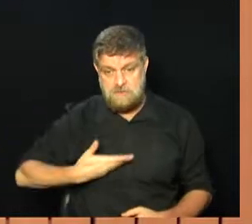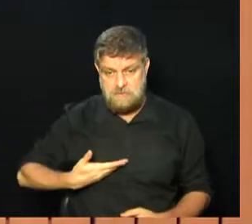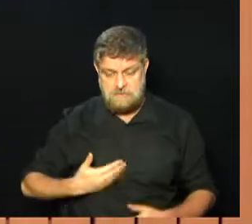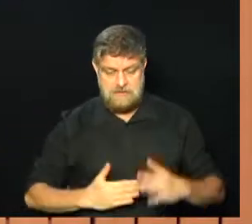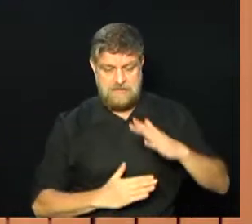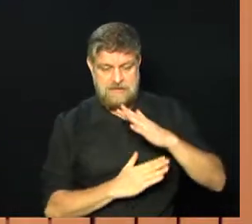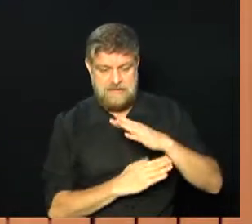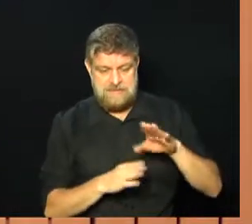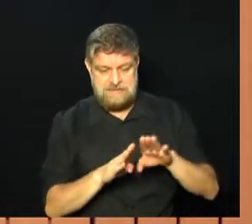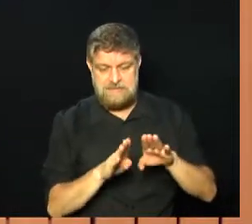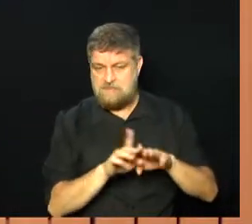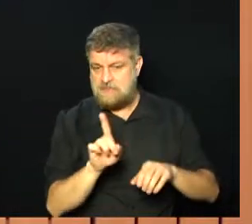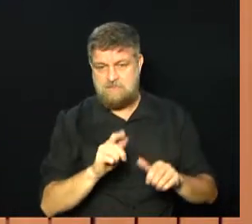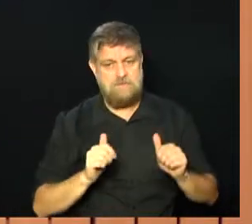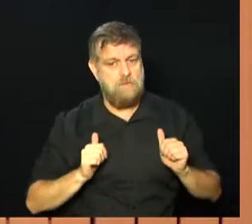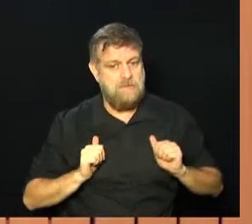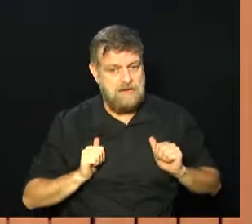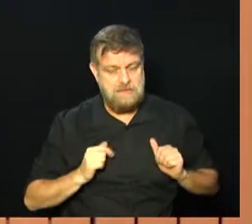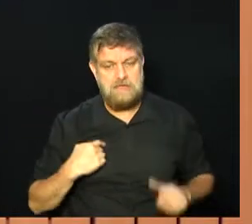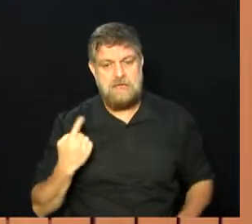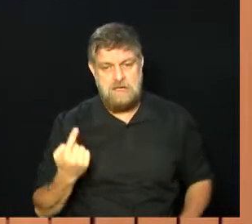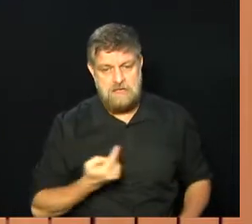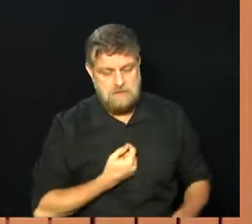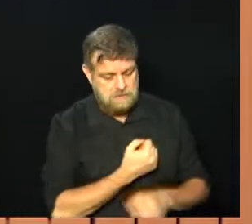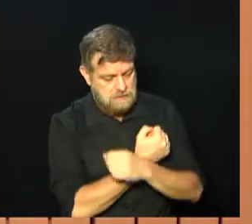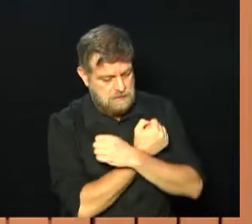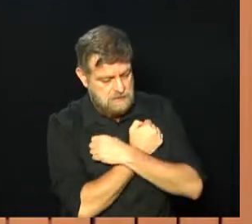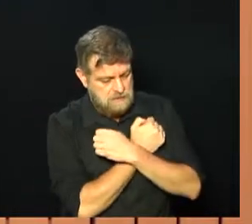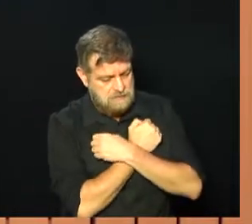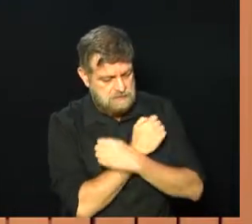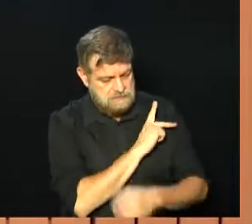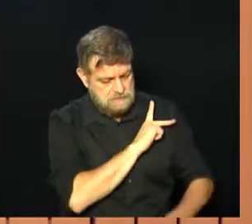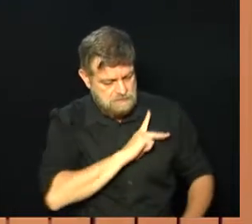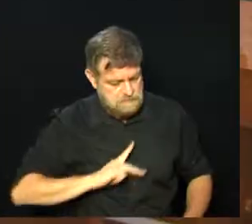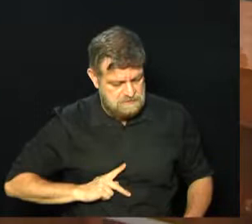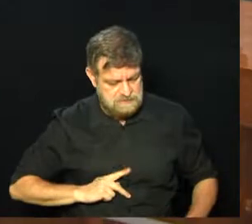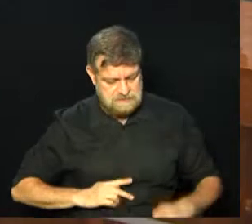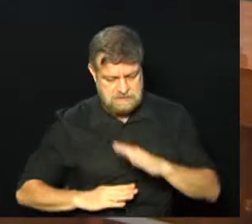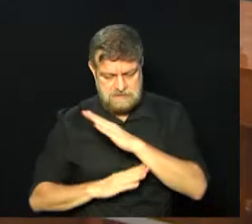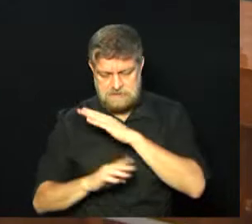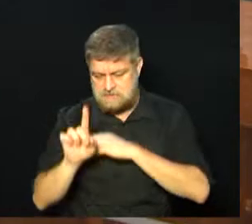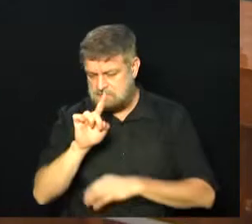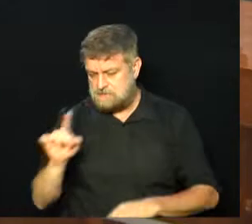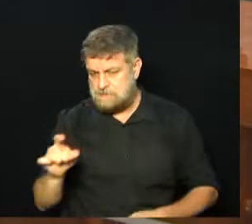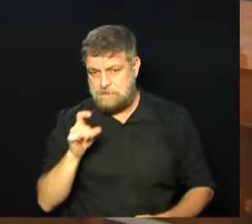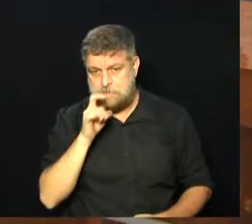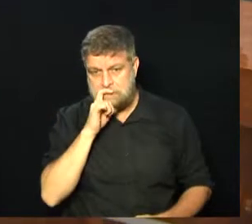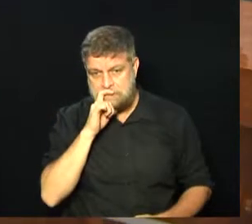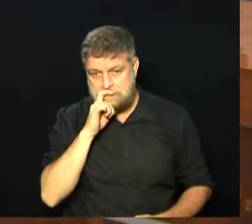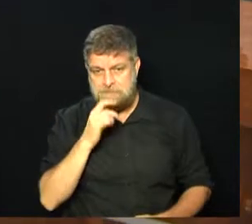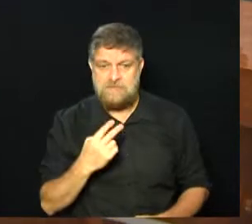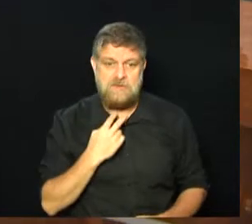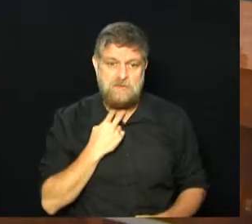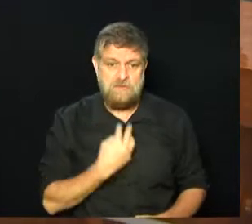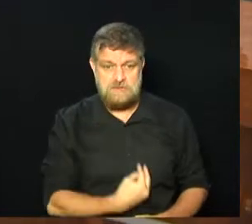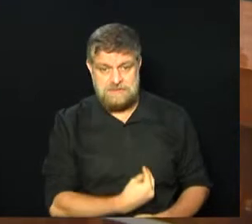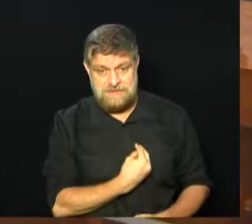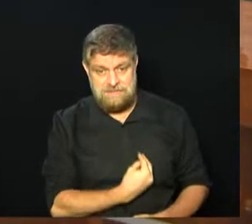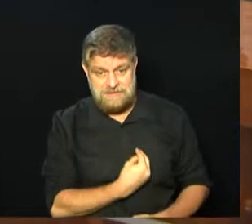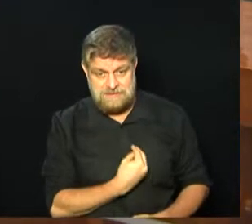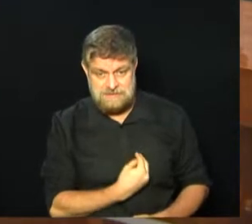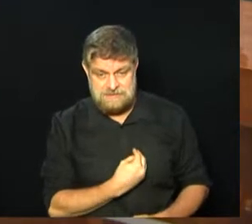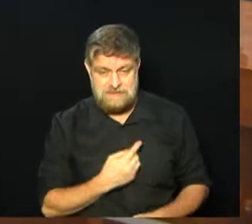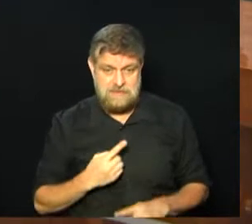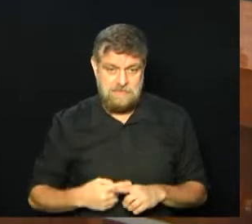se furta a isso. E deixo aqui também o abraço do presidente da Câmara, o vereador José Carlos. Não pôde se fazer presente por